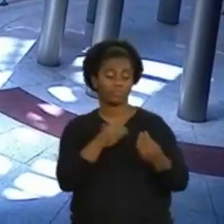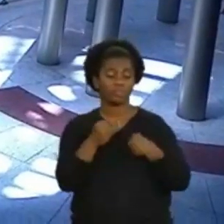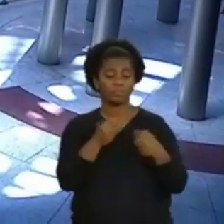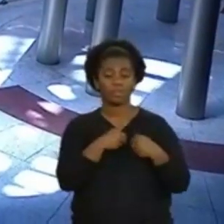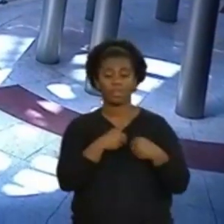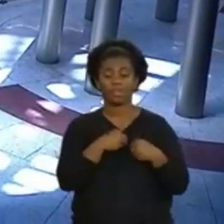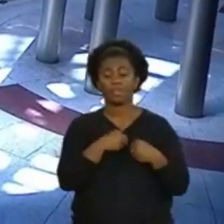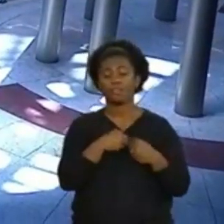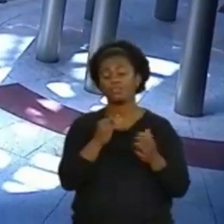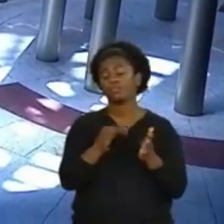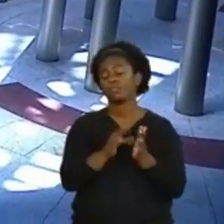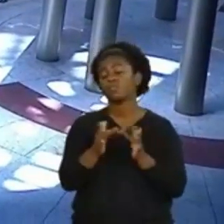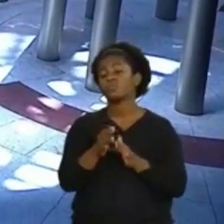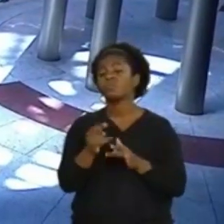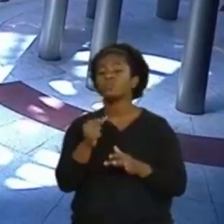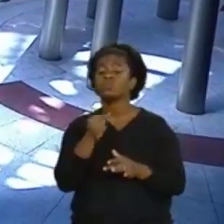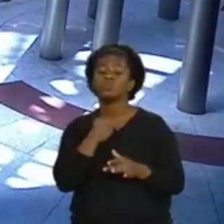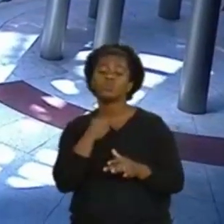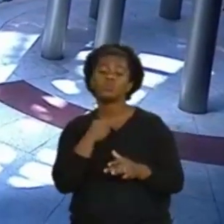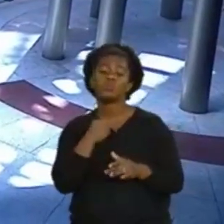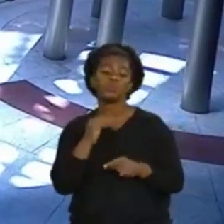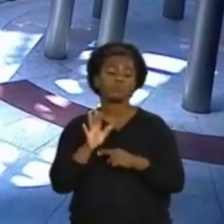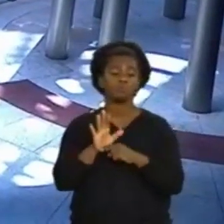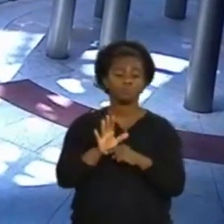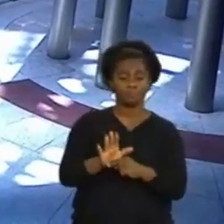a mim por causa dos seus pecados.